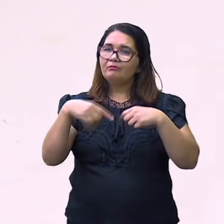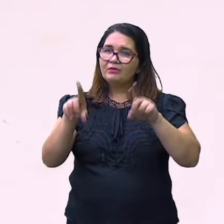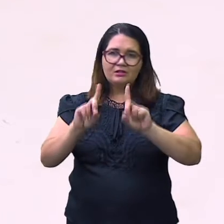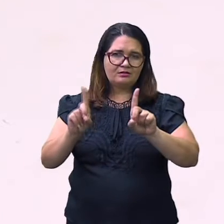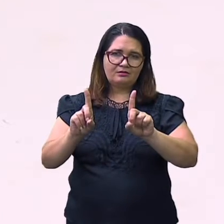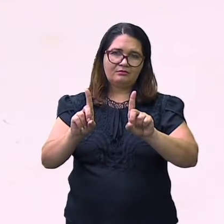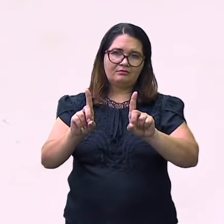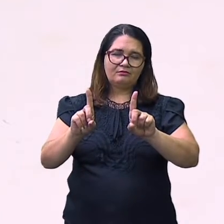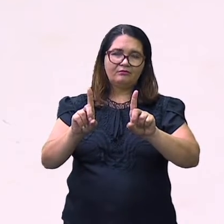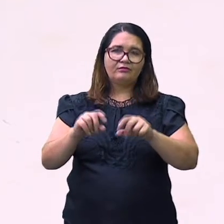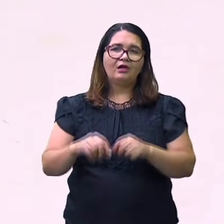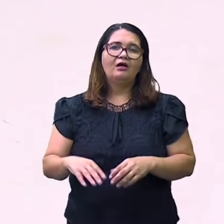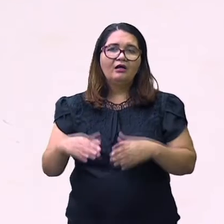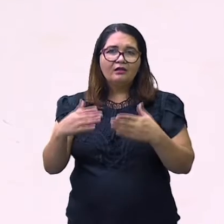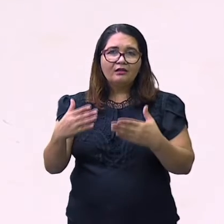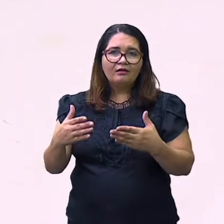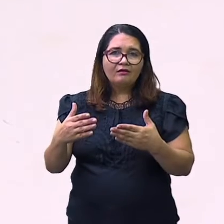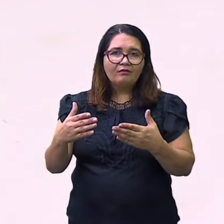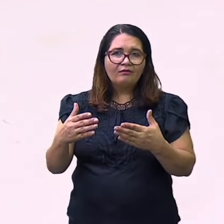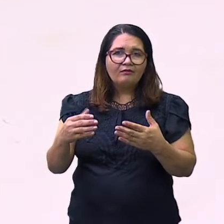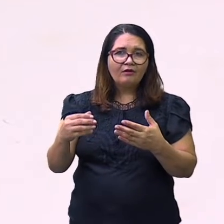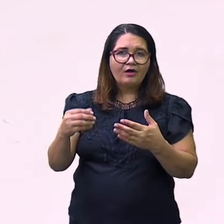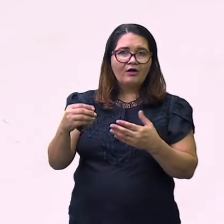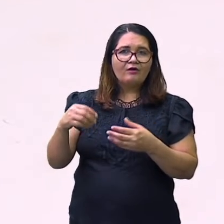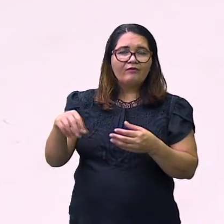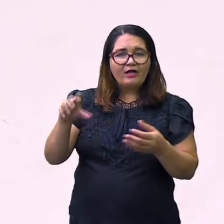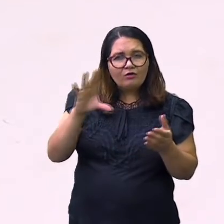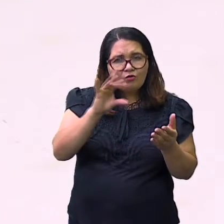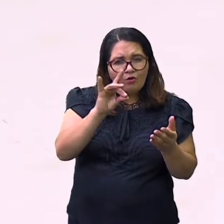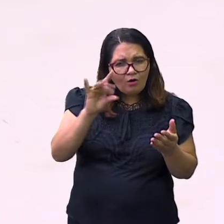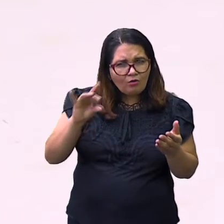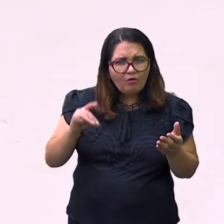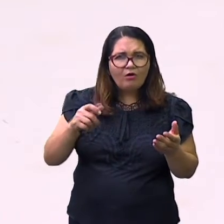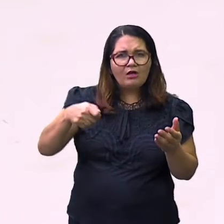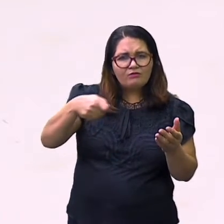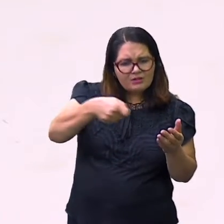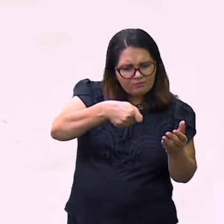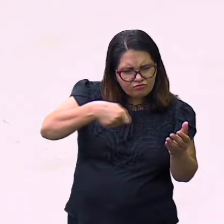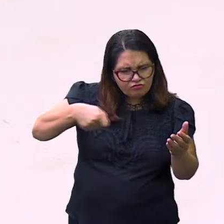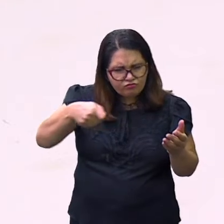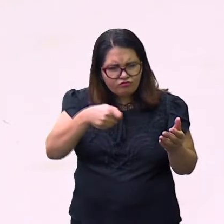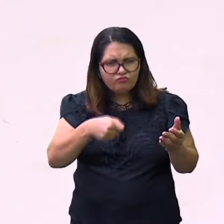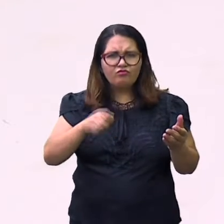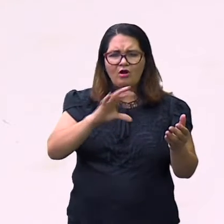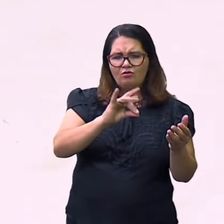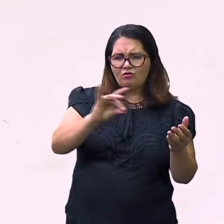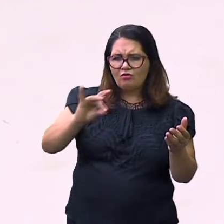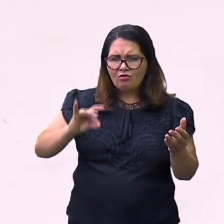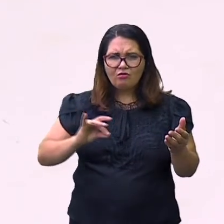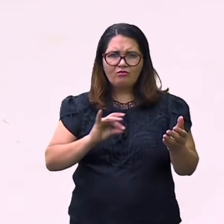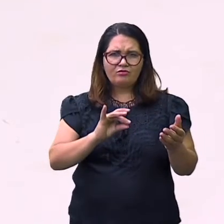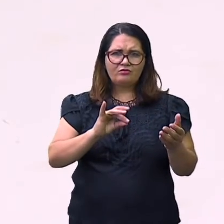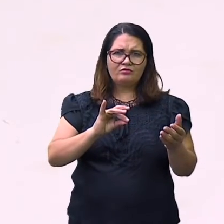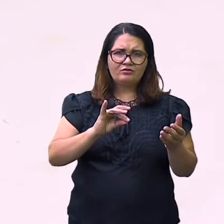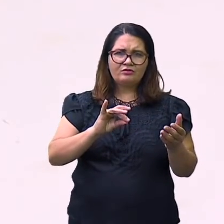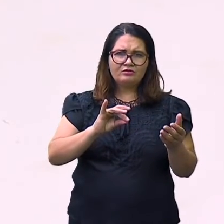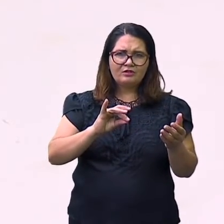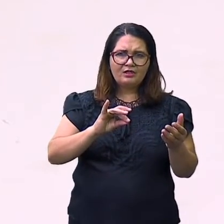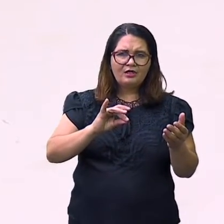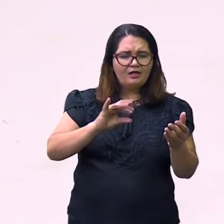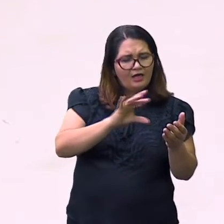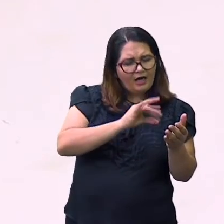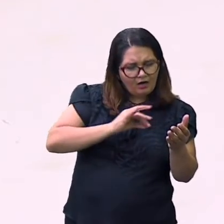meu núcleo, venho aqui, ó, preencho com cola ao redor, porque é aonde eu